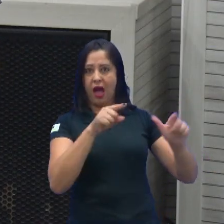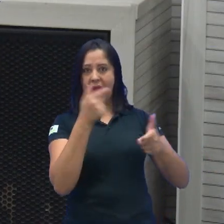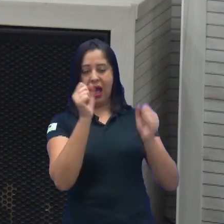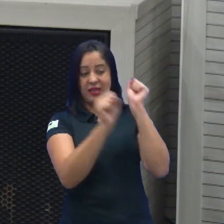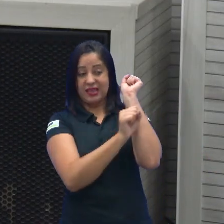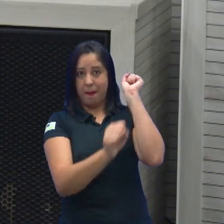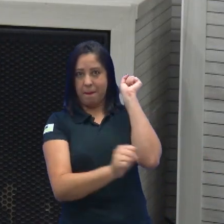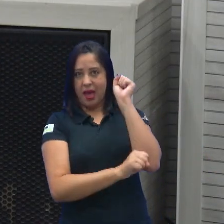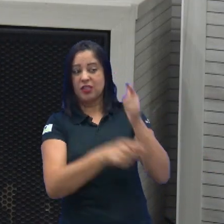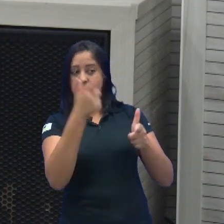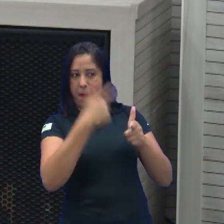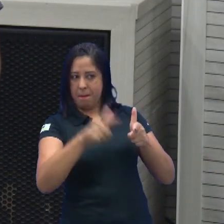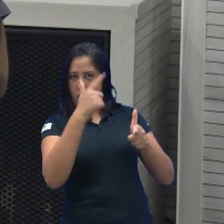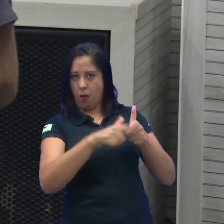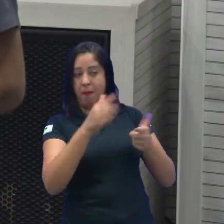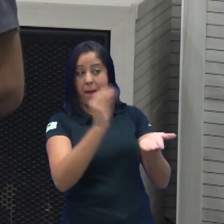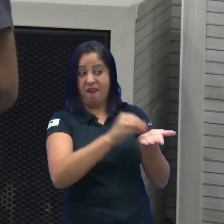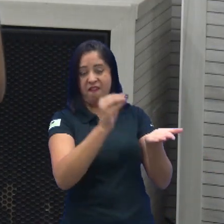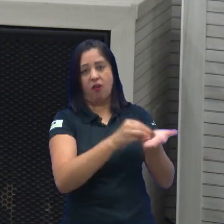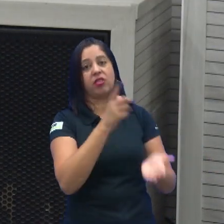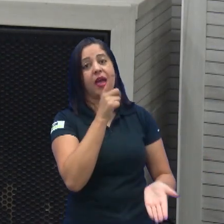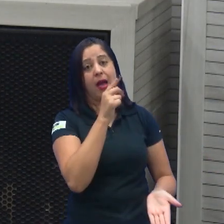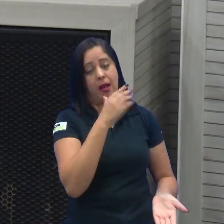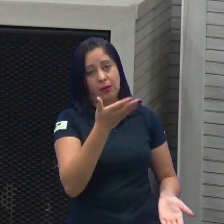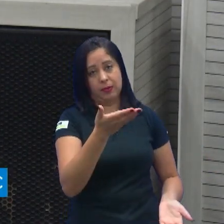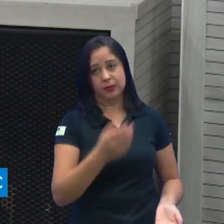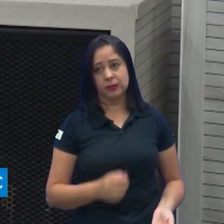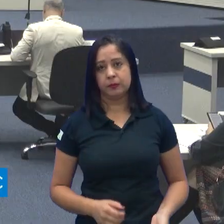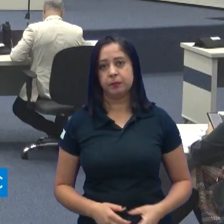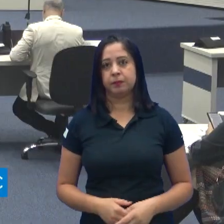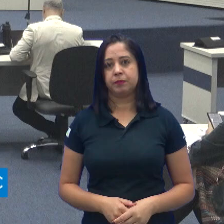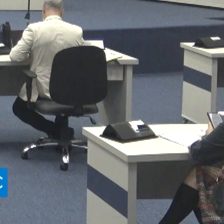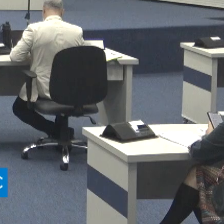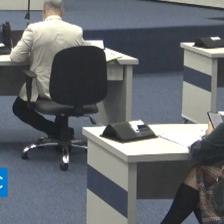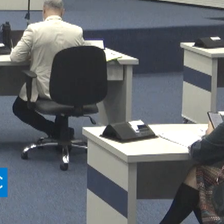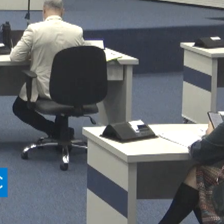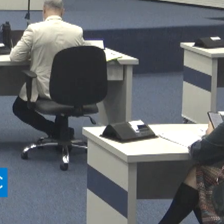temos que mudar essa história aqui. Obrigado, presidente.